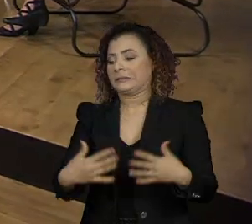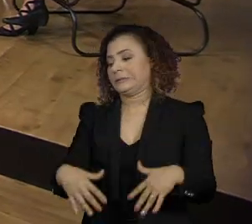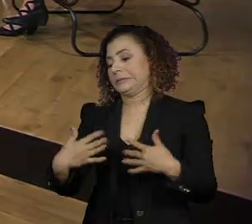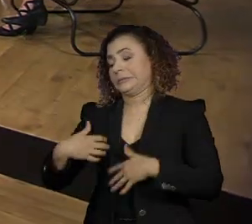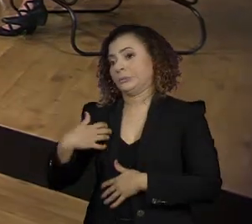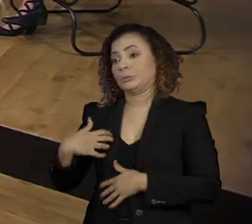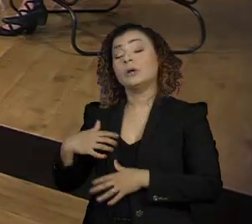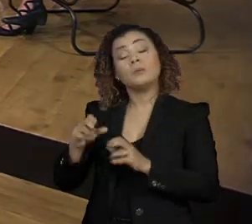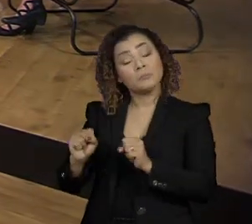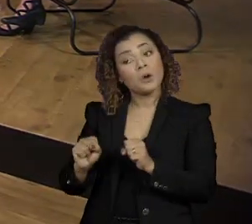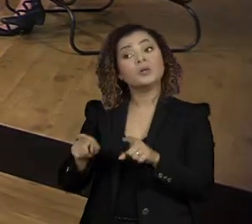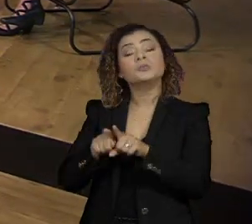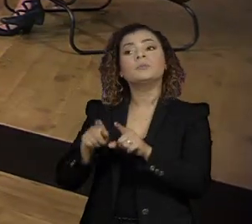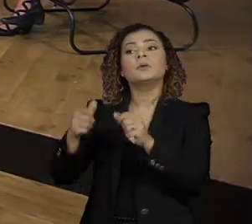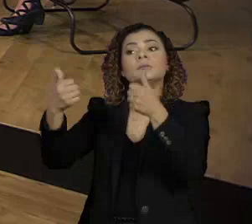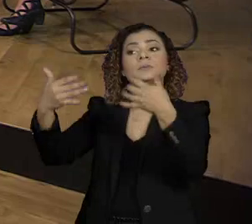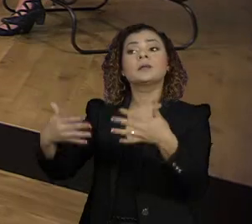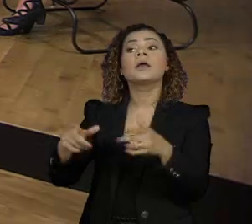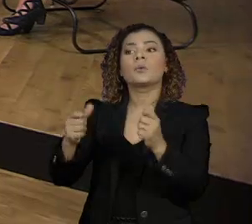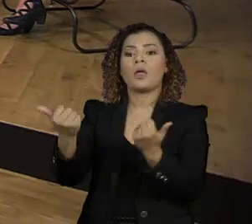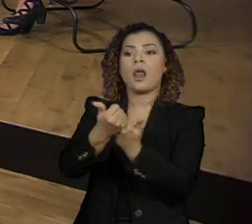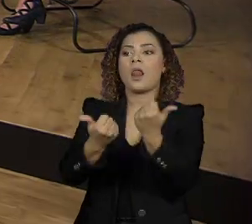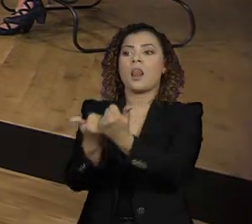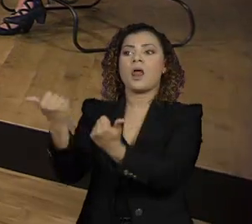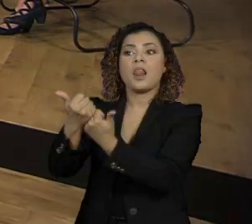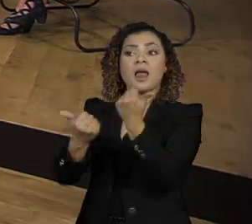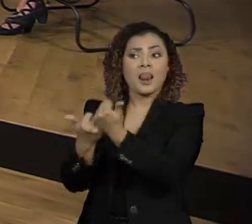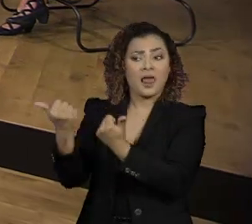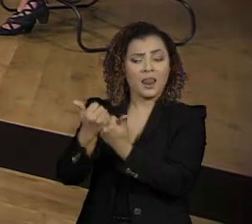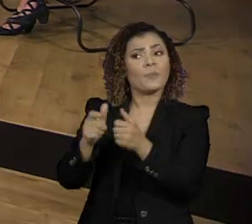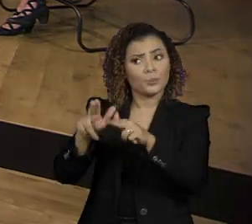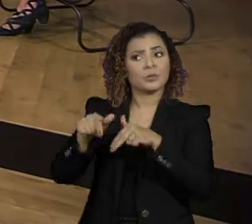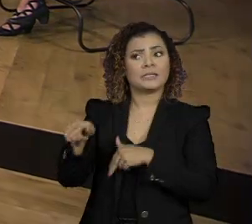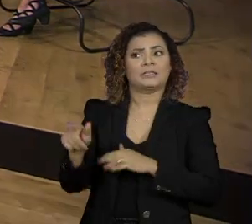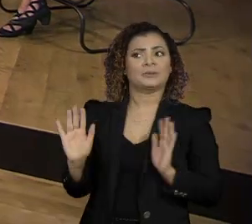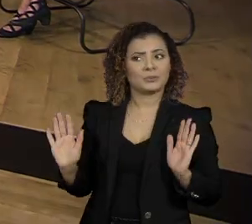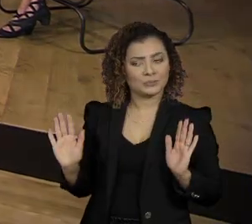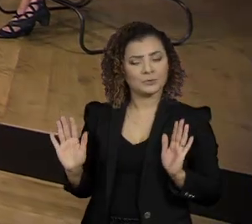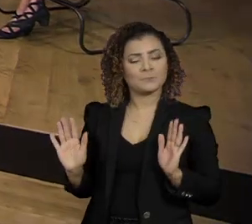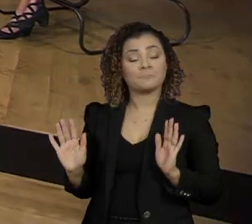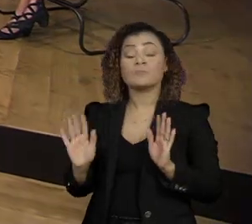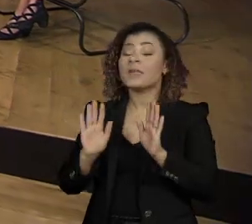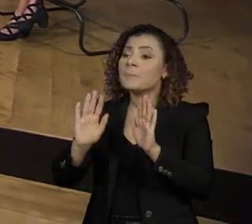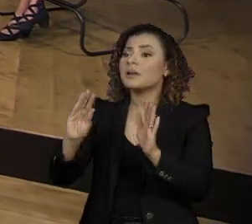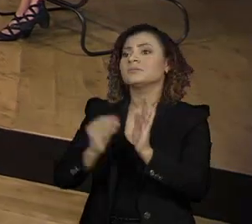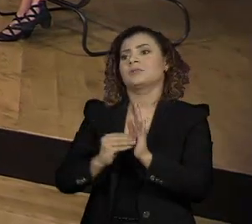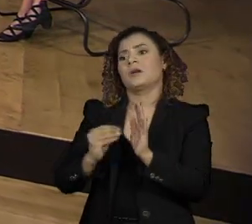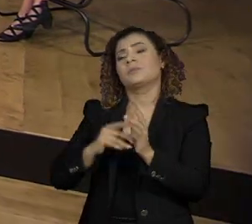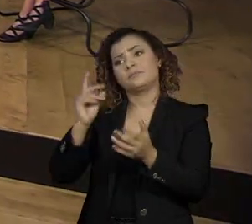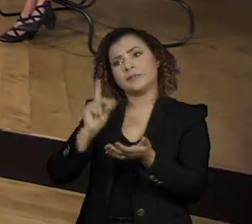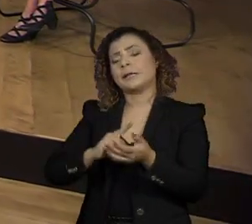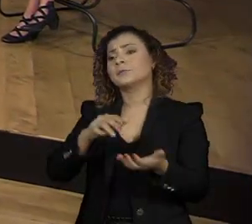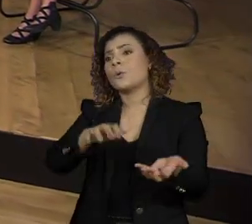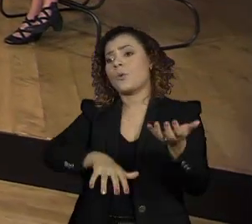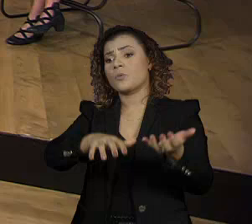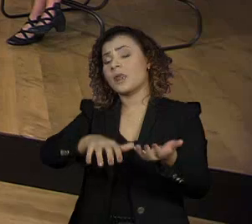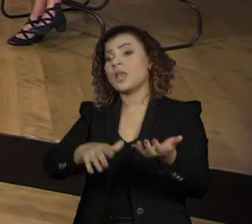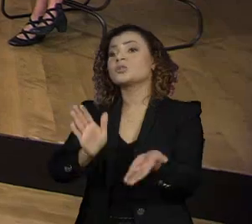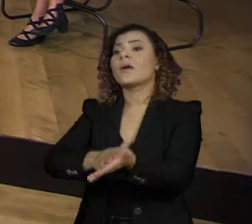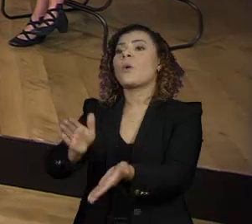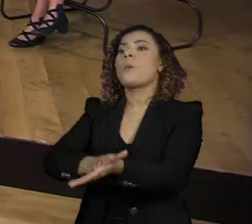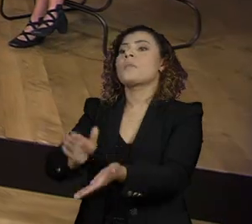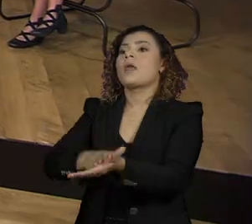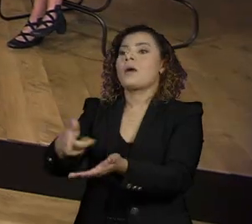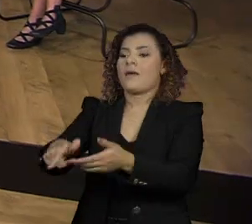pode ajudar a explicar a troca das cadeiras, mas que eu acho que ainda é insuficiente para o que o Congresso, de fato, vai cobrar